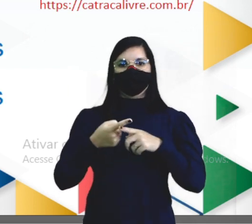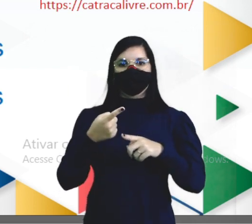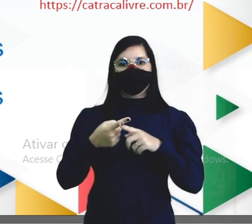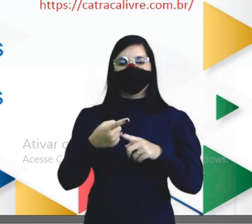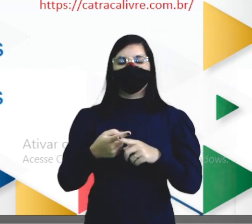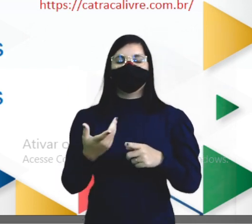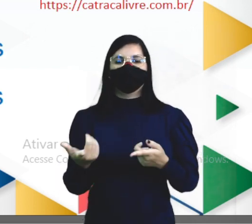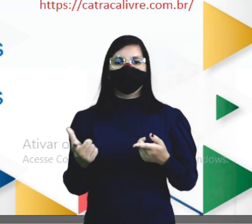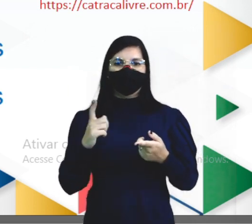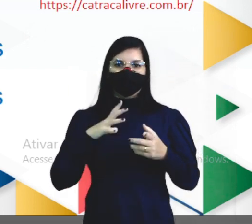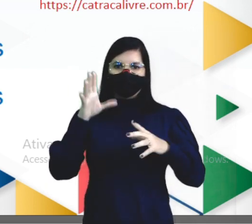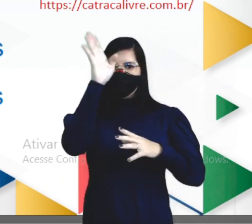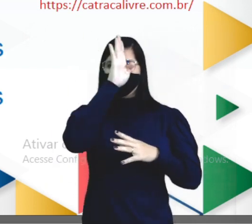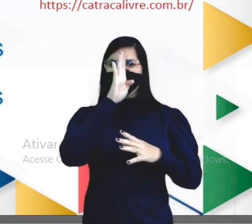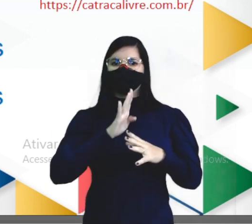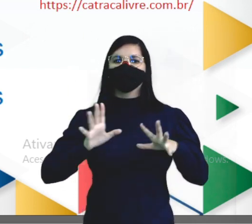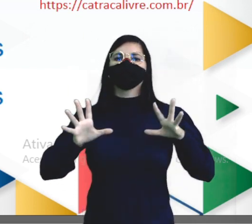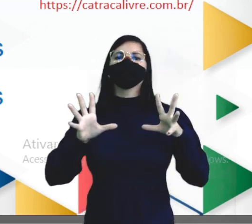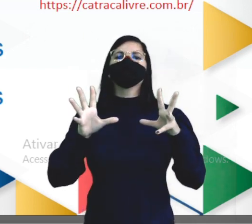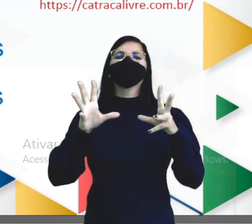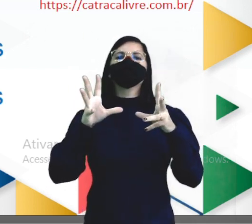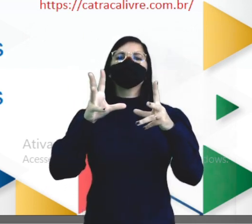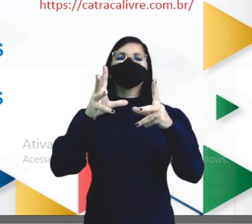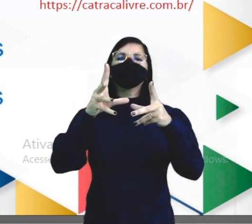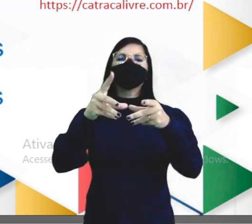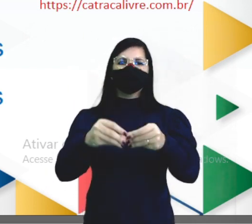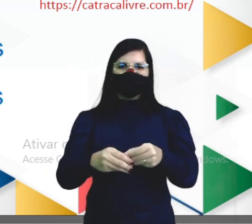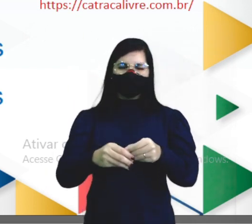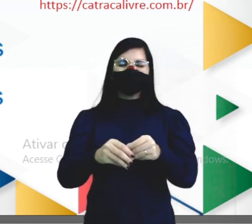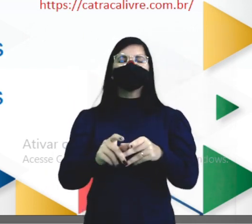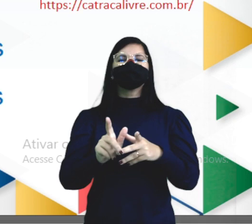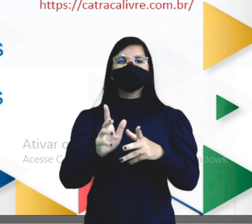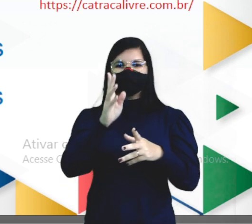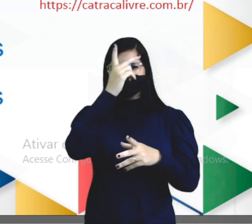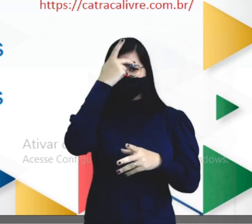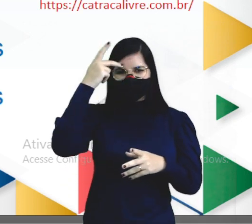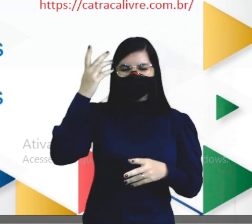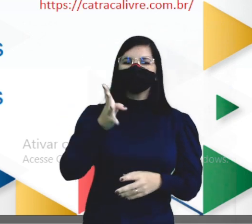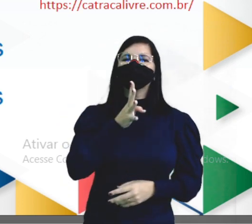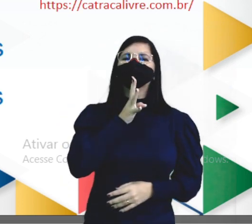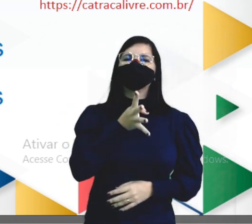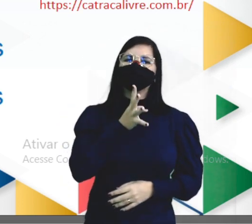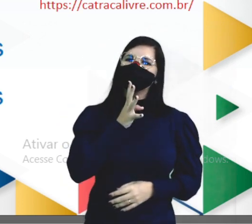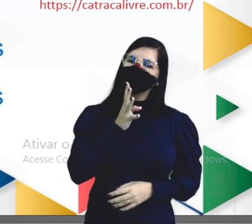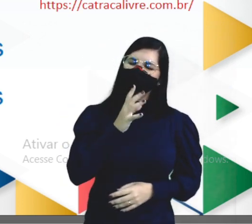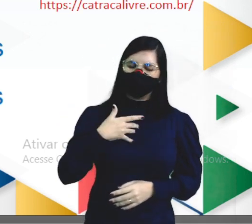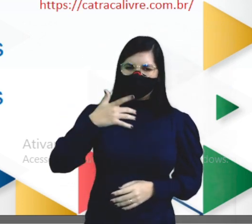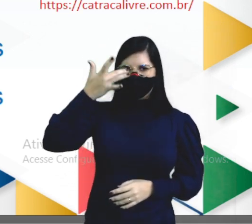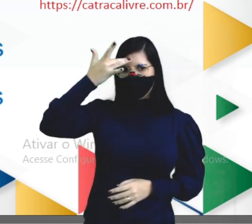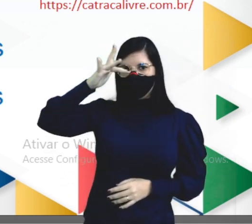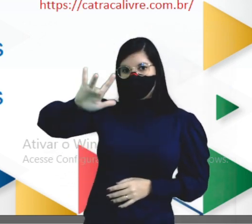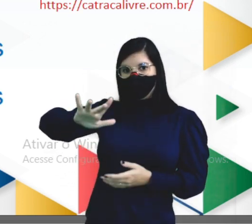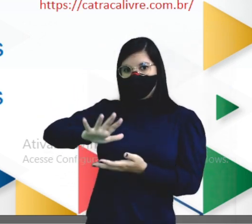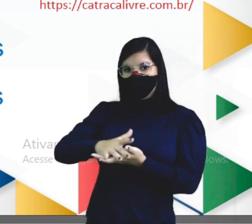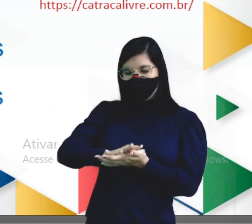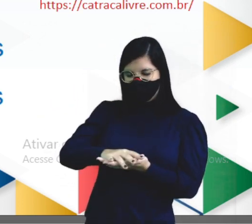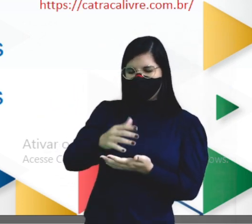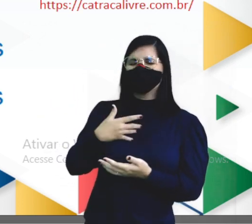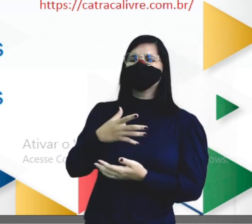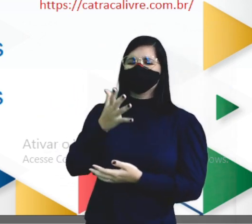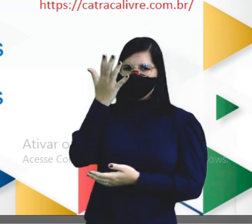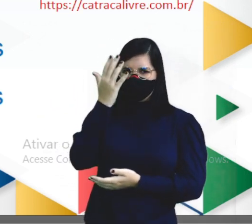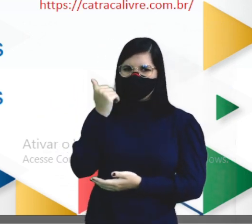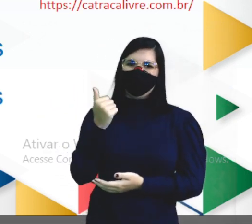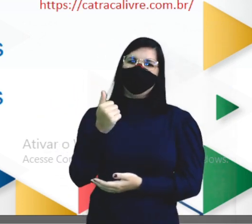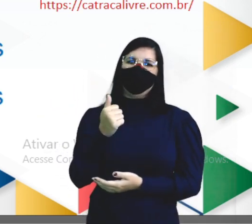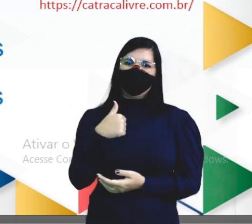enfim, está em todo o Brasil, né? Em todo o Brasil, todo mundo conhece a música de samba. Eu não sei sambar, mas sabe uns passinhos do samba.